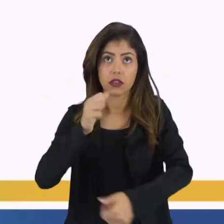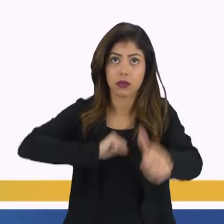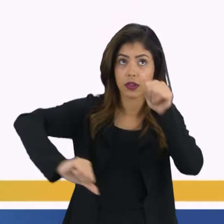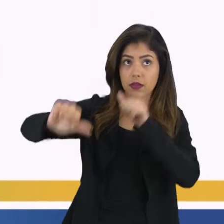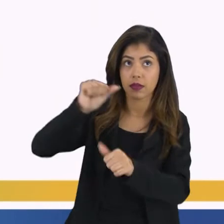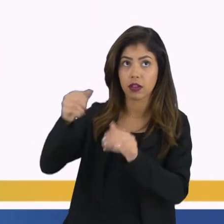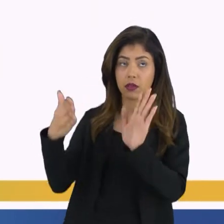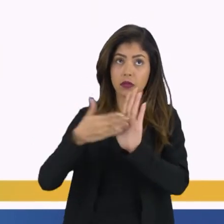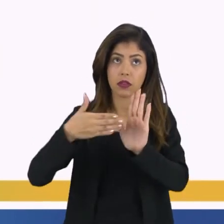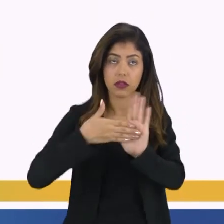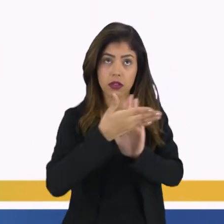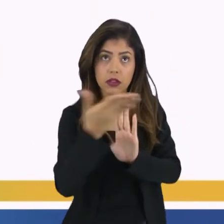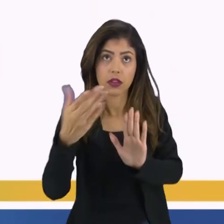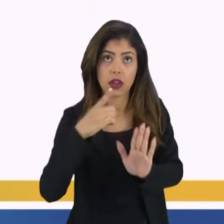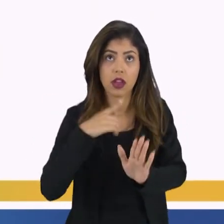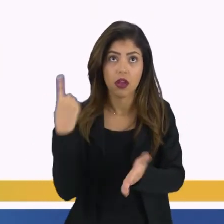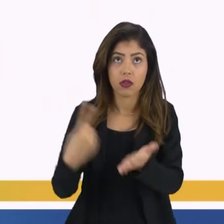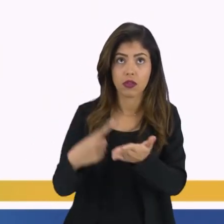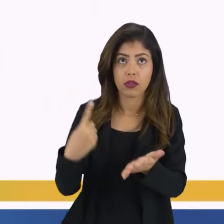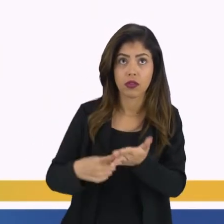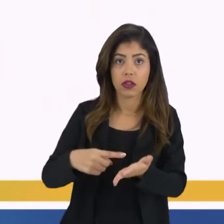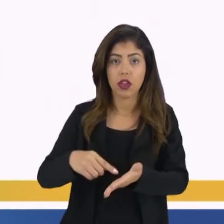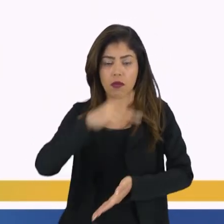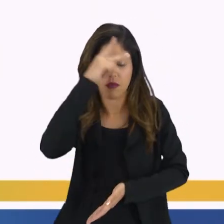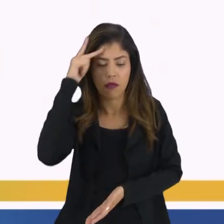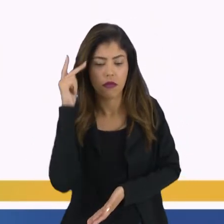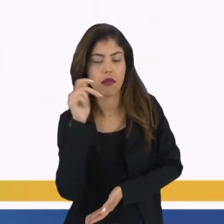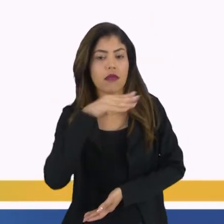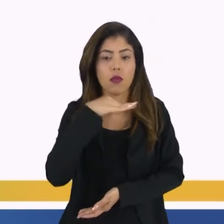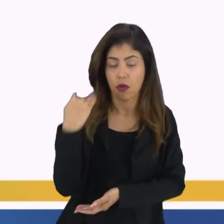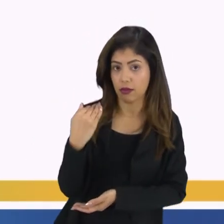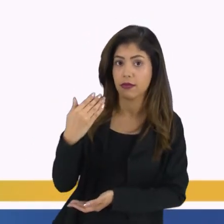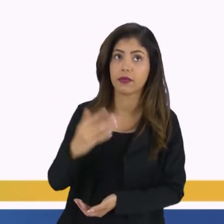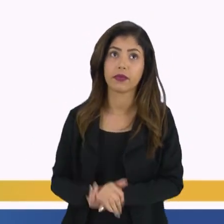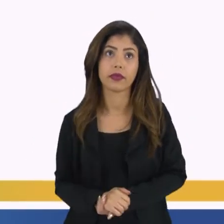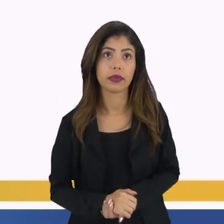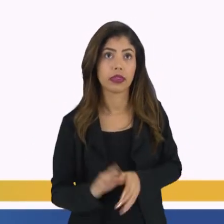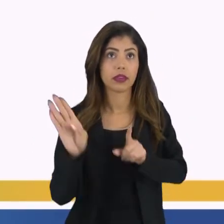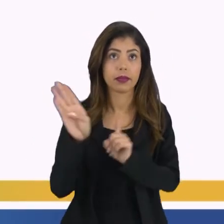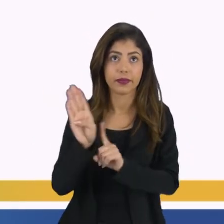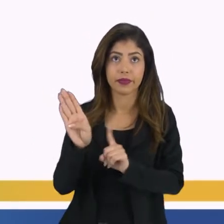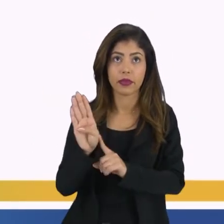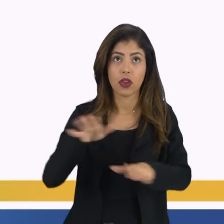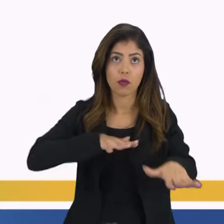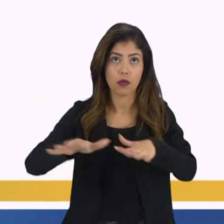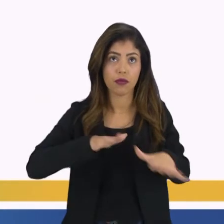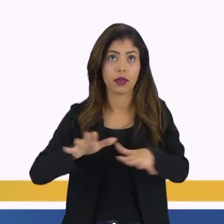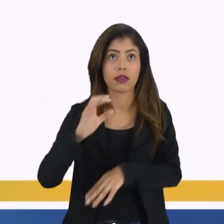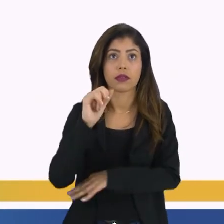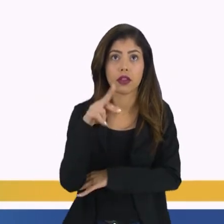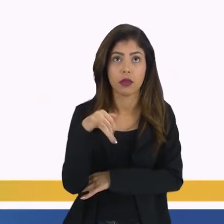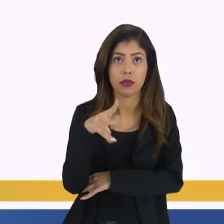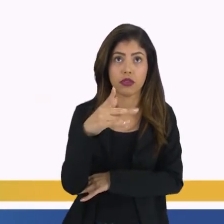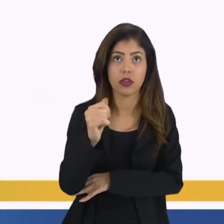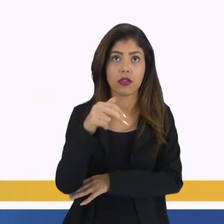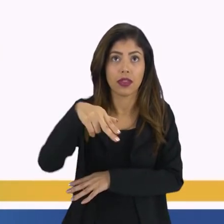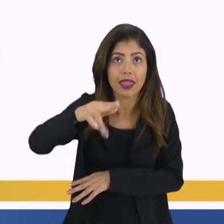inverso, adequando-se assim à condição de um defunto autor. Na letra B, revela os movimentos caprichosos